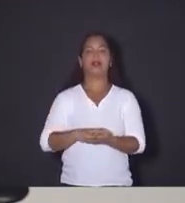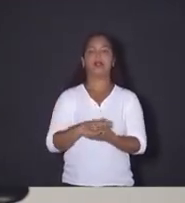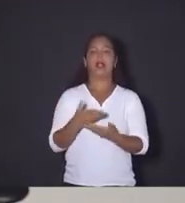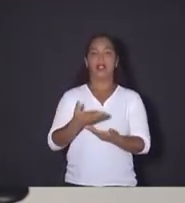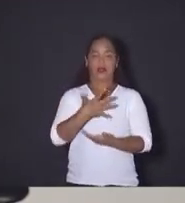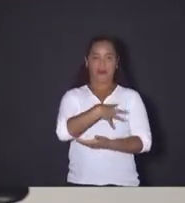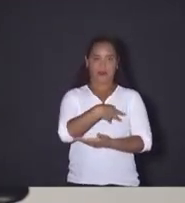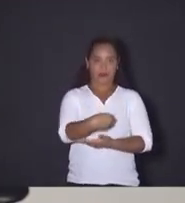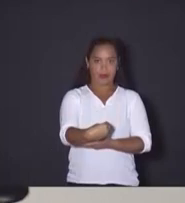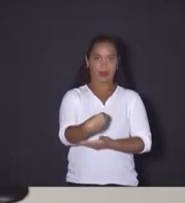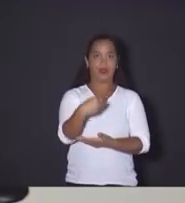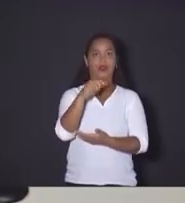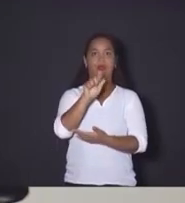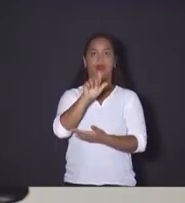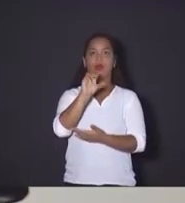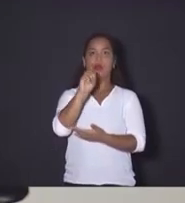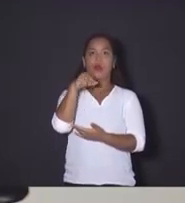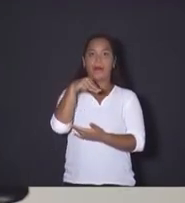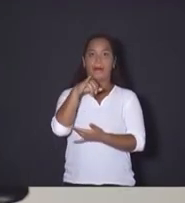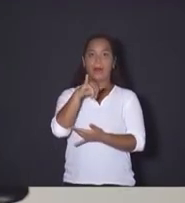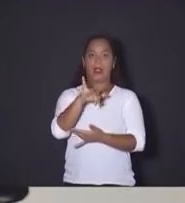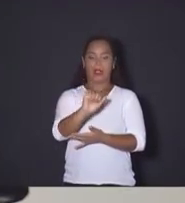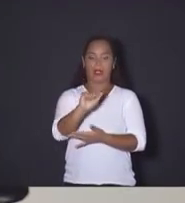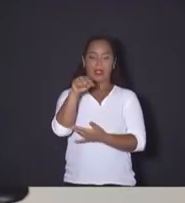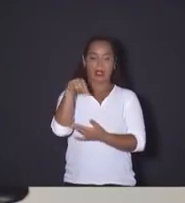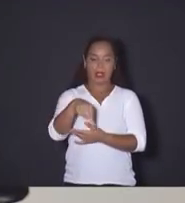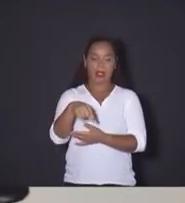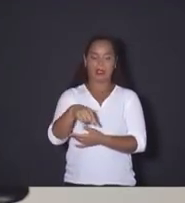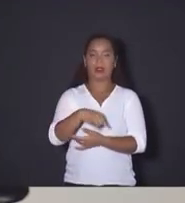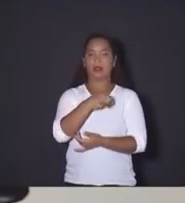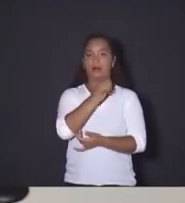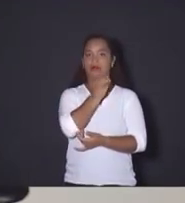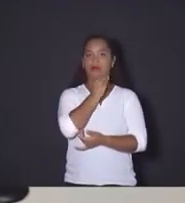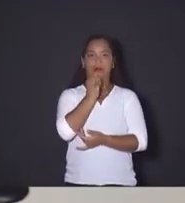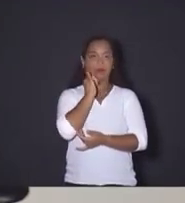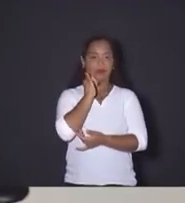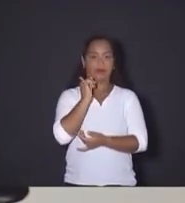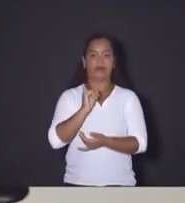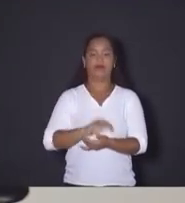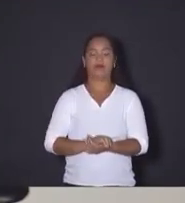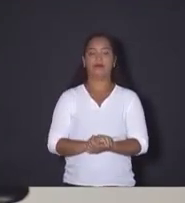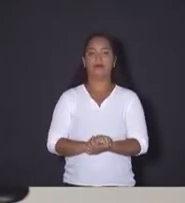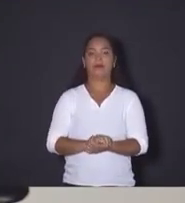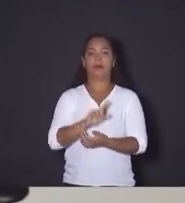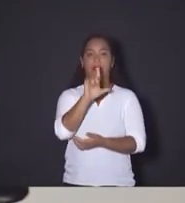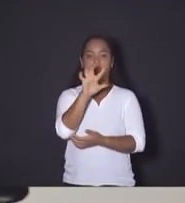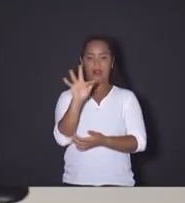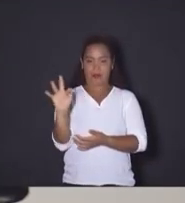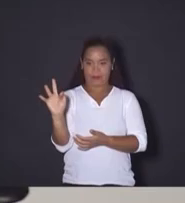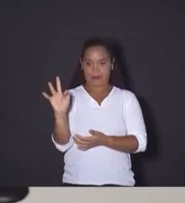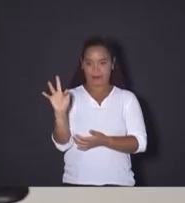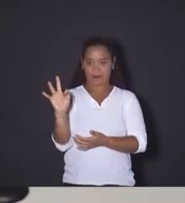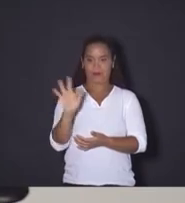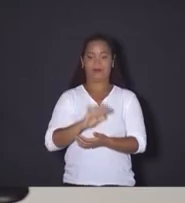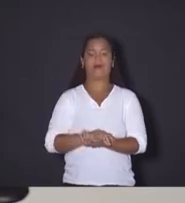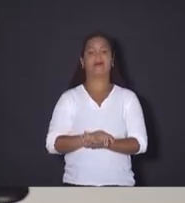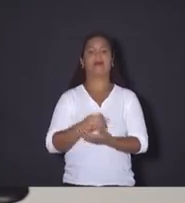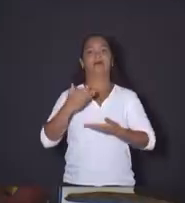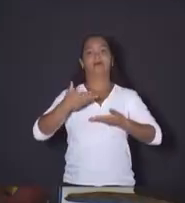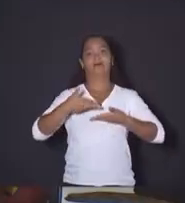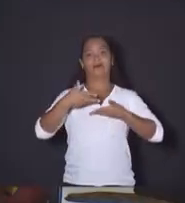goméia localizado aqui na rua queira deus em portão lauro de freitas né fui